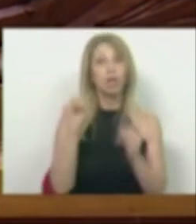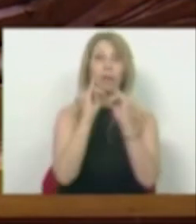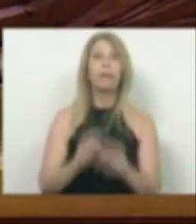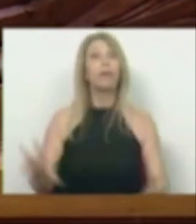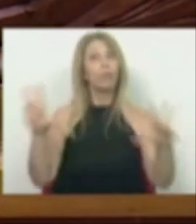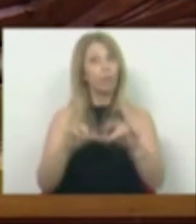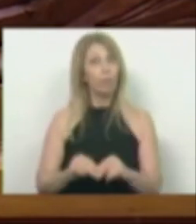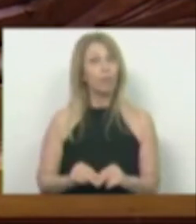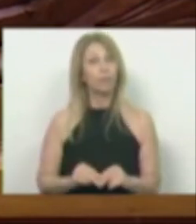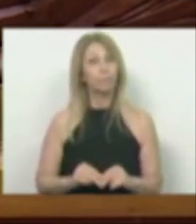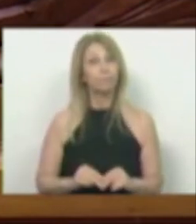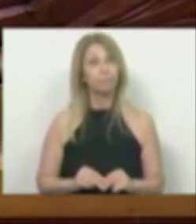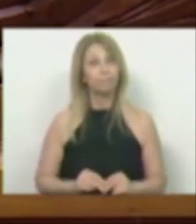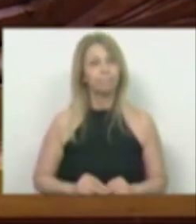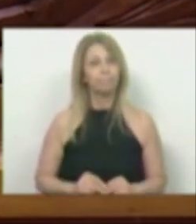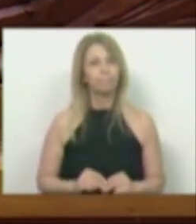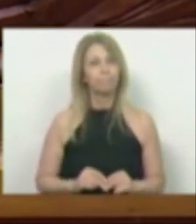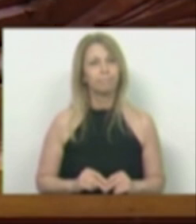inovador.